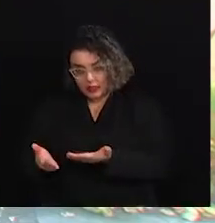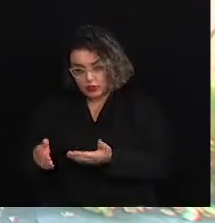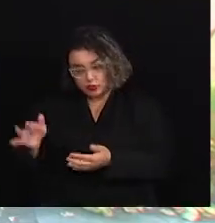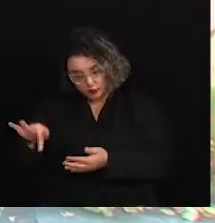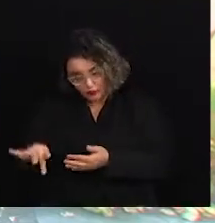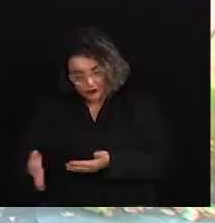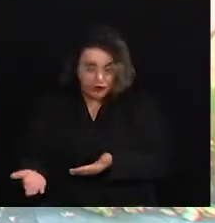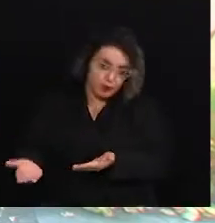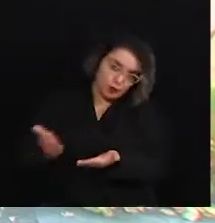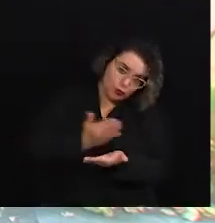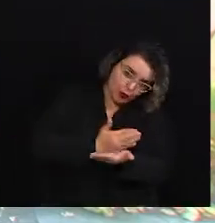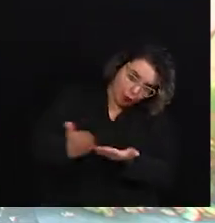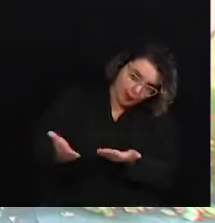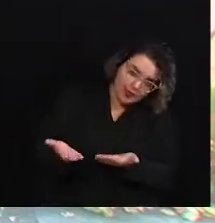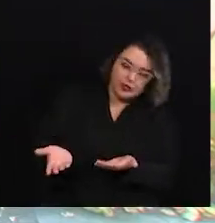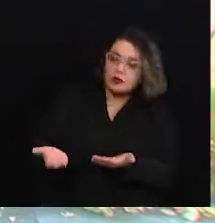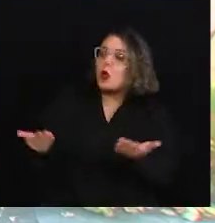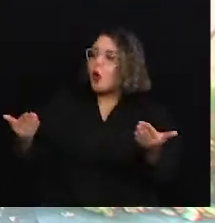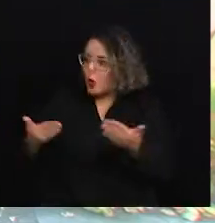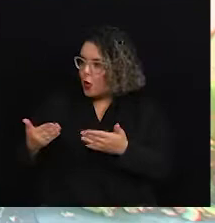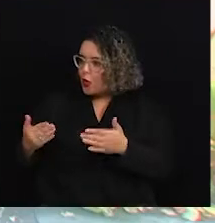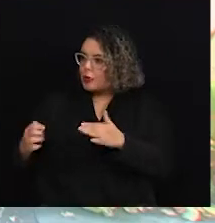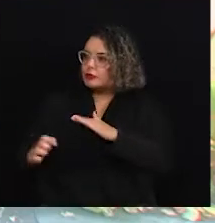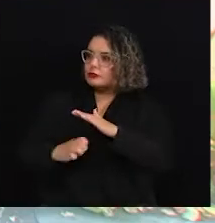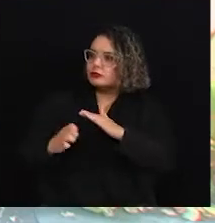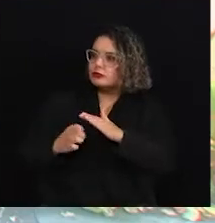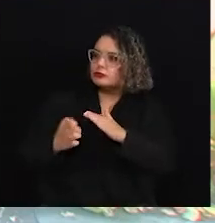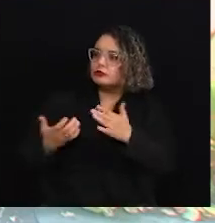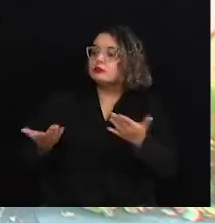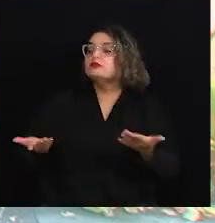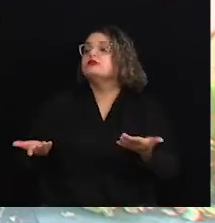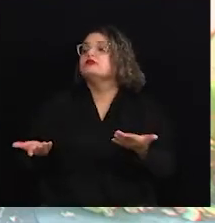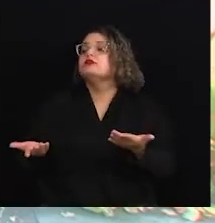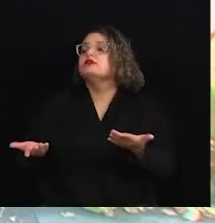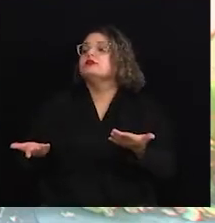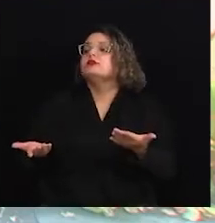frente. Hoje, o seu negócio, ele está em